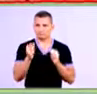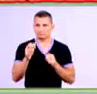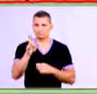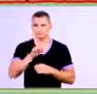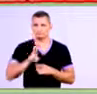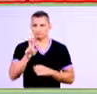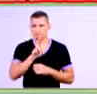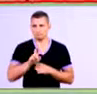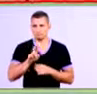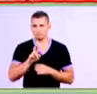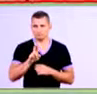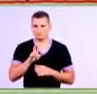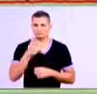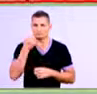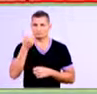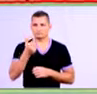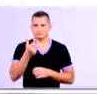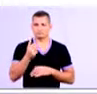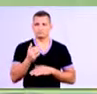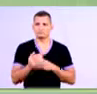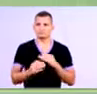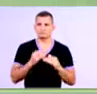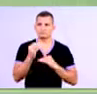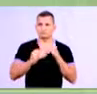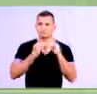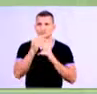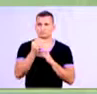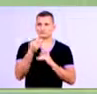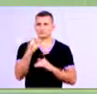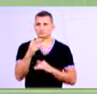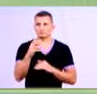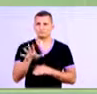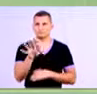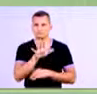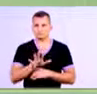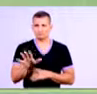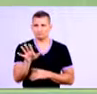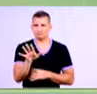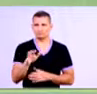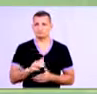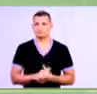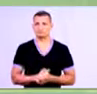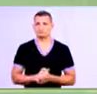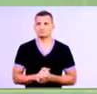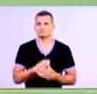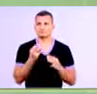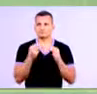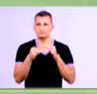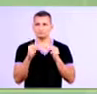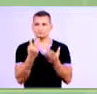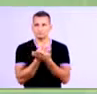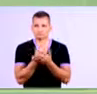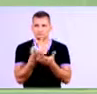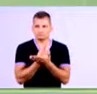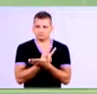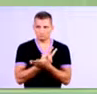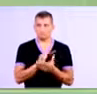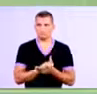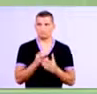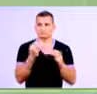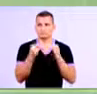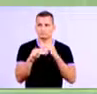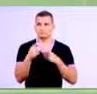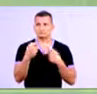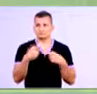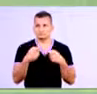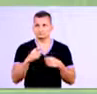utilizar isso para melhorar o desempenho da sua interface. Mensagens de erro. As mensagens elas devem